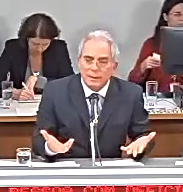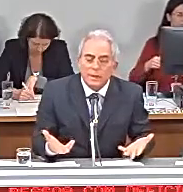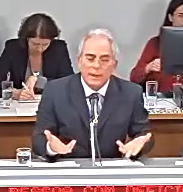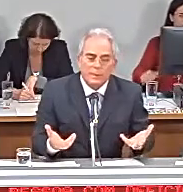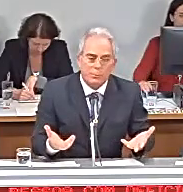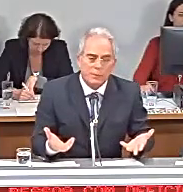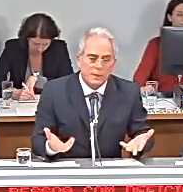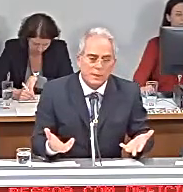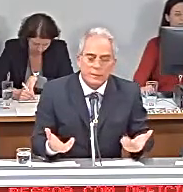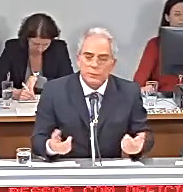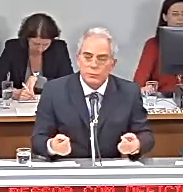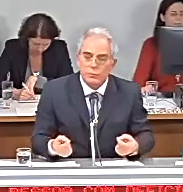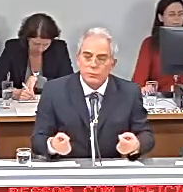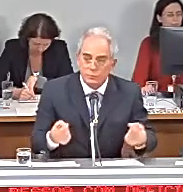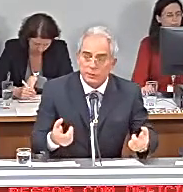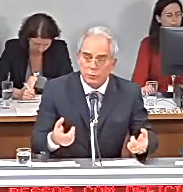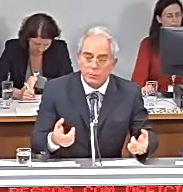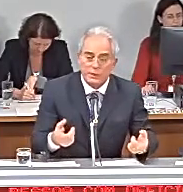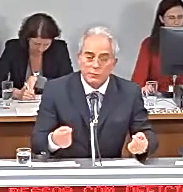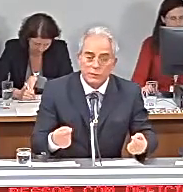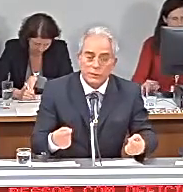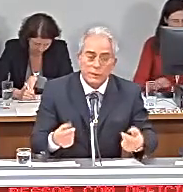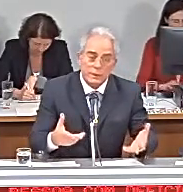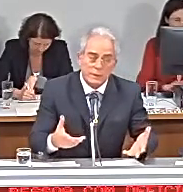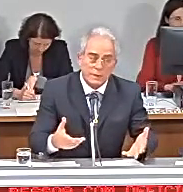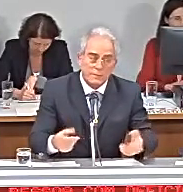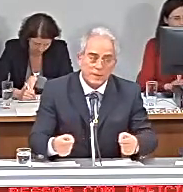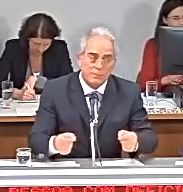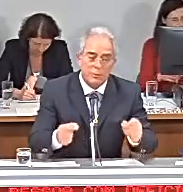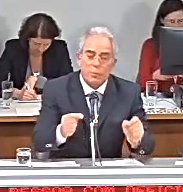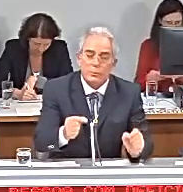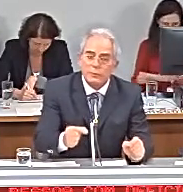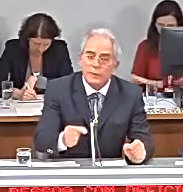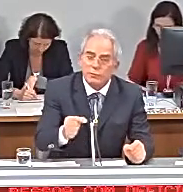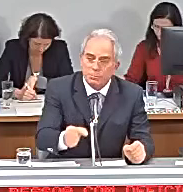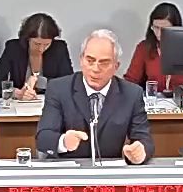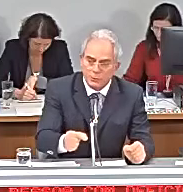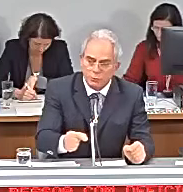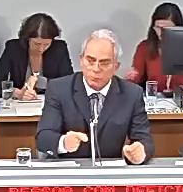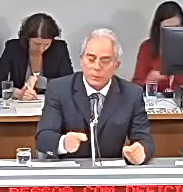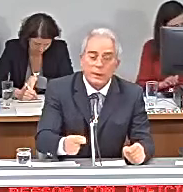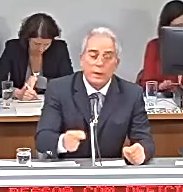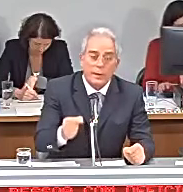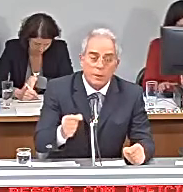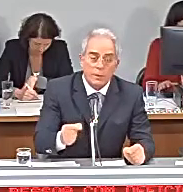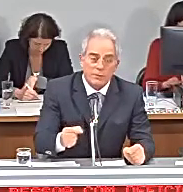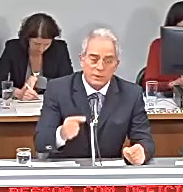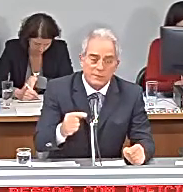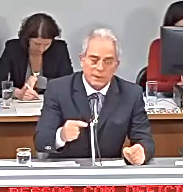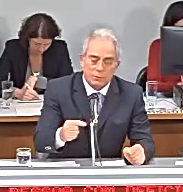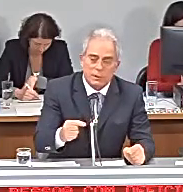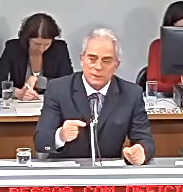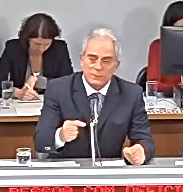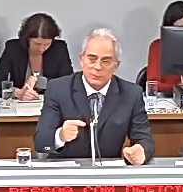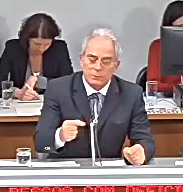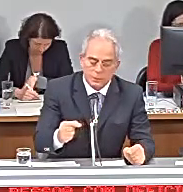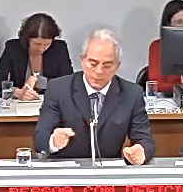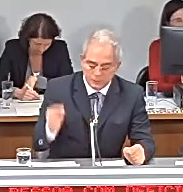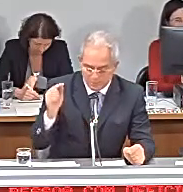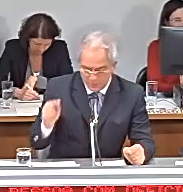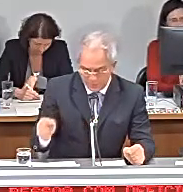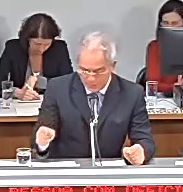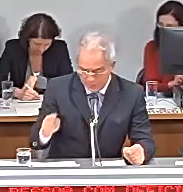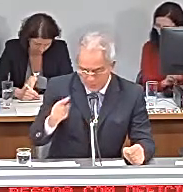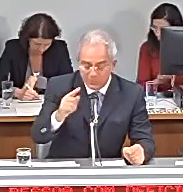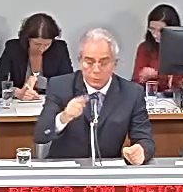entendê-la, ela poderia, então, ser compreendida e, quem sabe, ter uma oportunidade de emprego. Realmente, ela está com a razão,